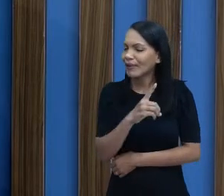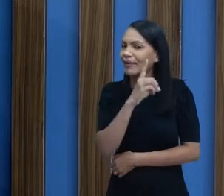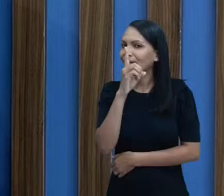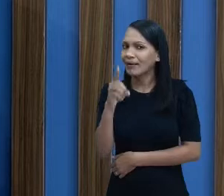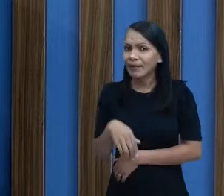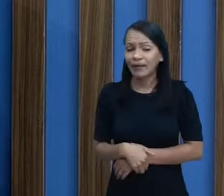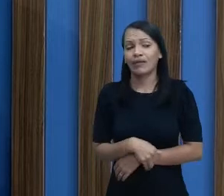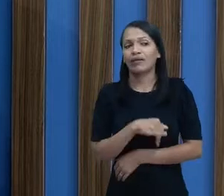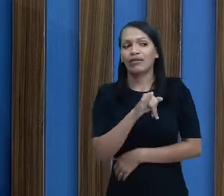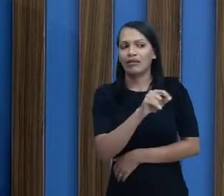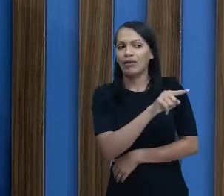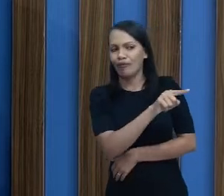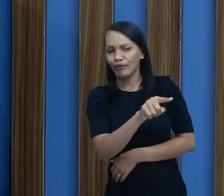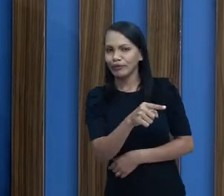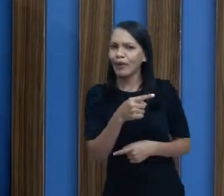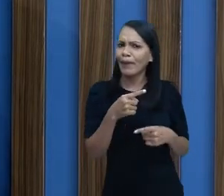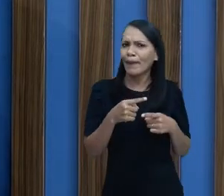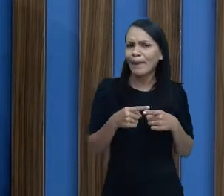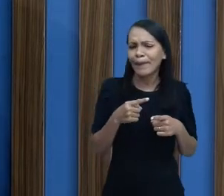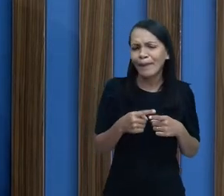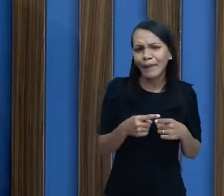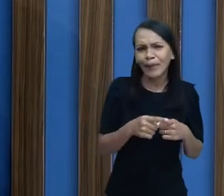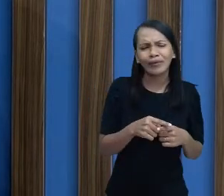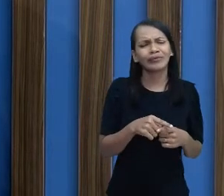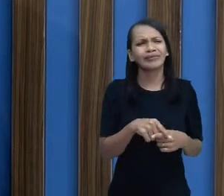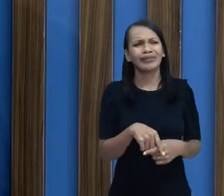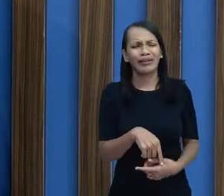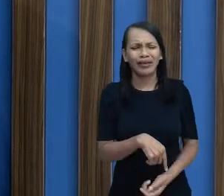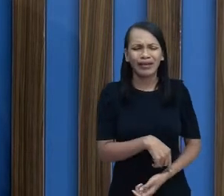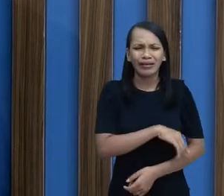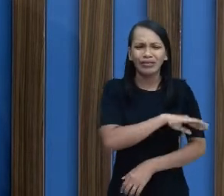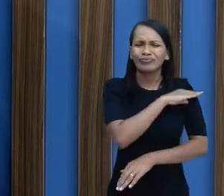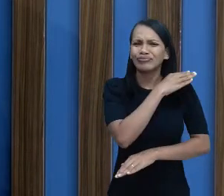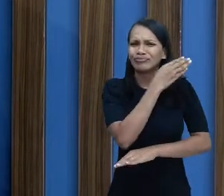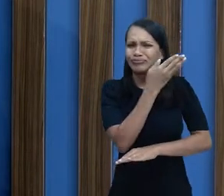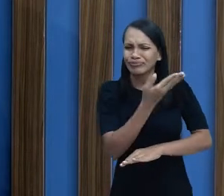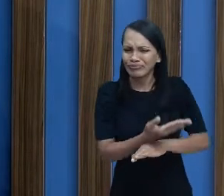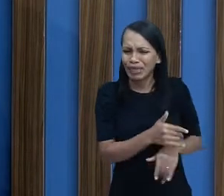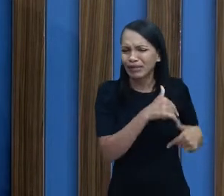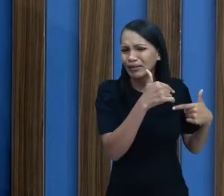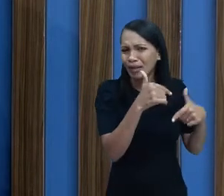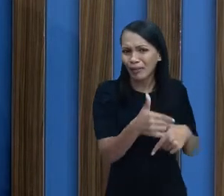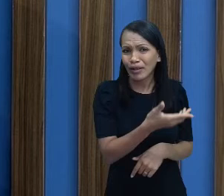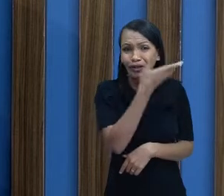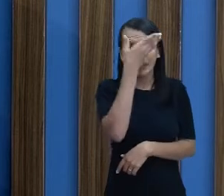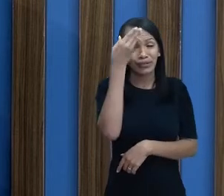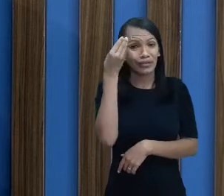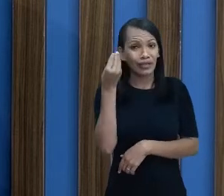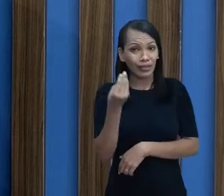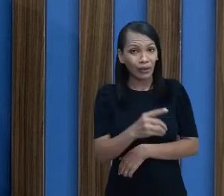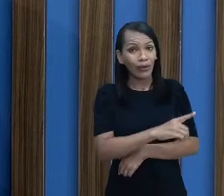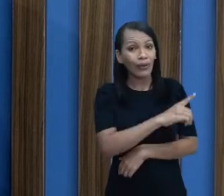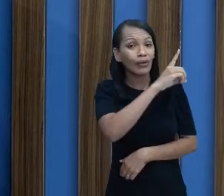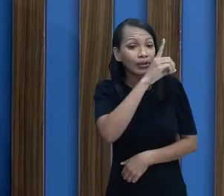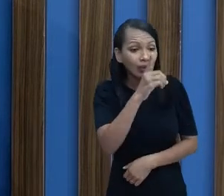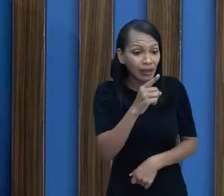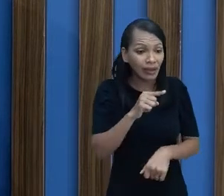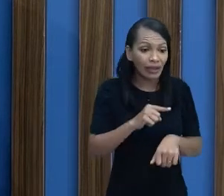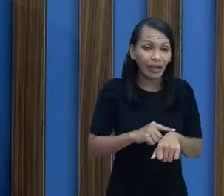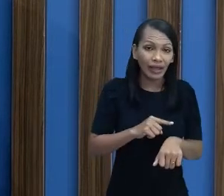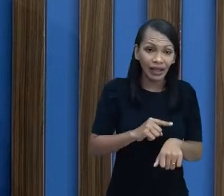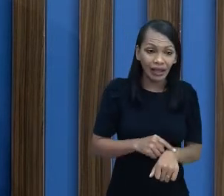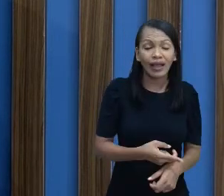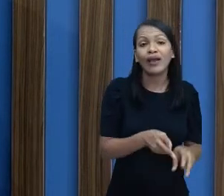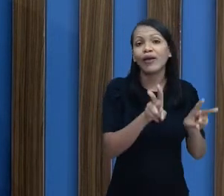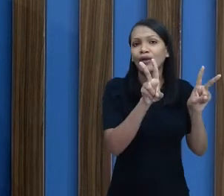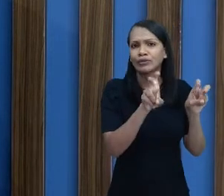a gente está numa roda gigante tão grande que a gente acaba esquecendo até o dia e a hora. Mas é bom estar com vocês. Mas é bom, e o assunto